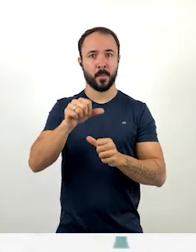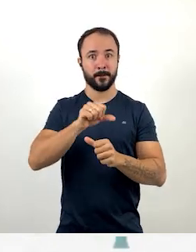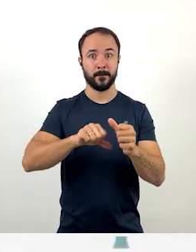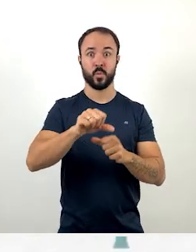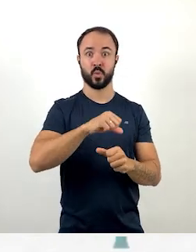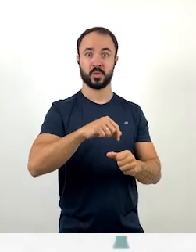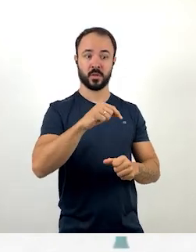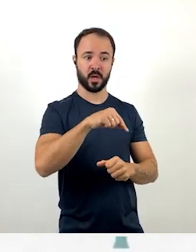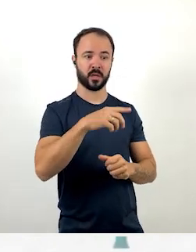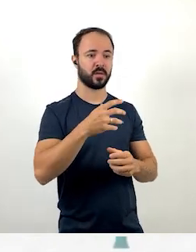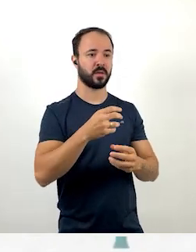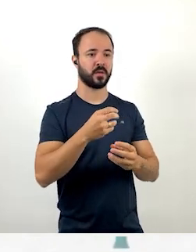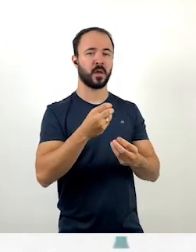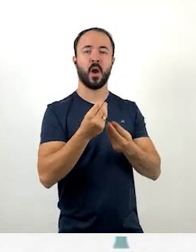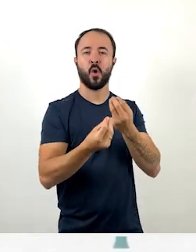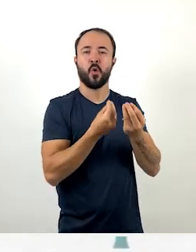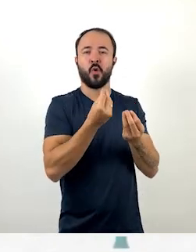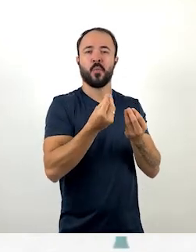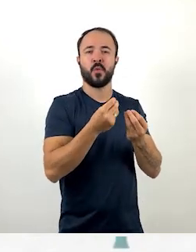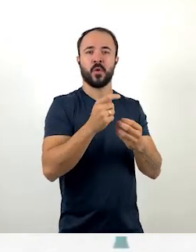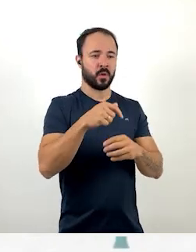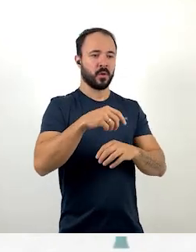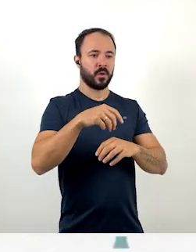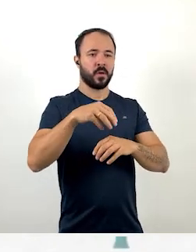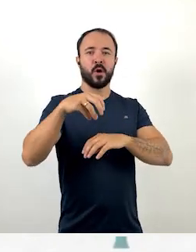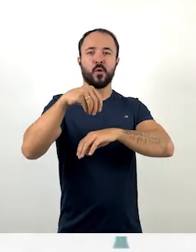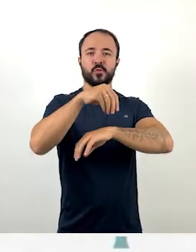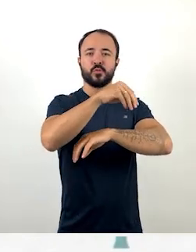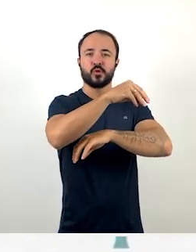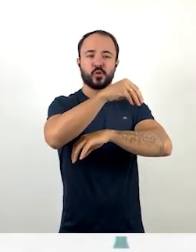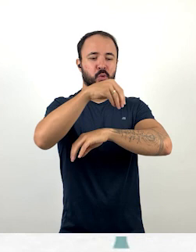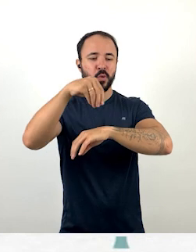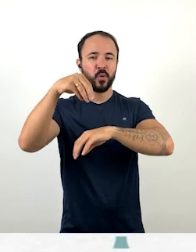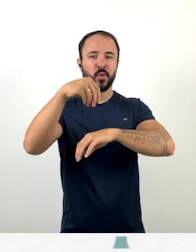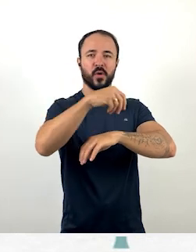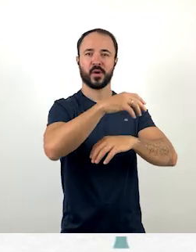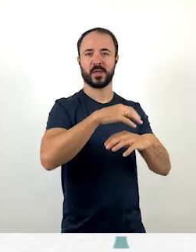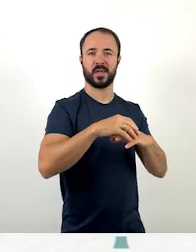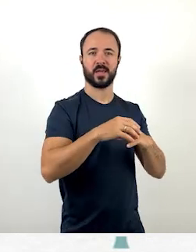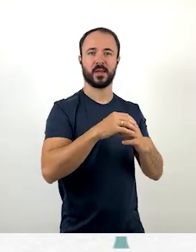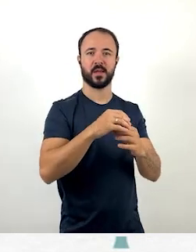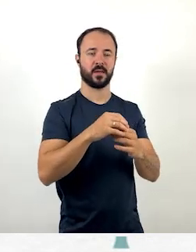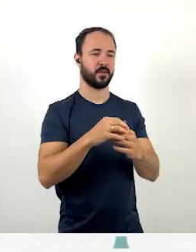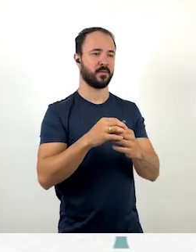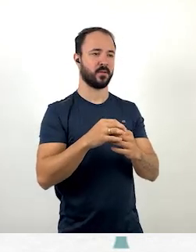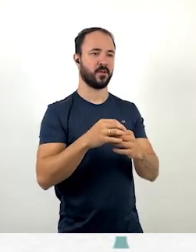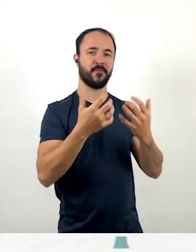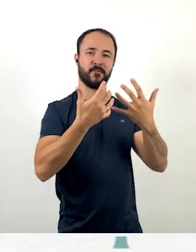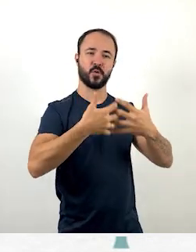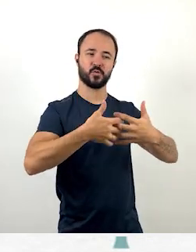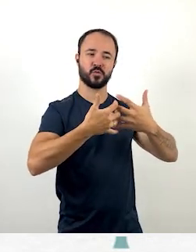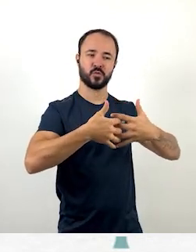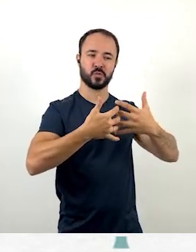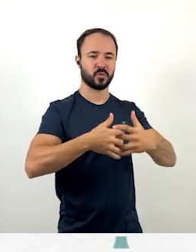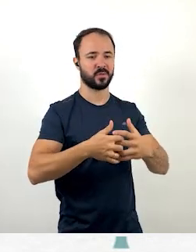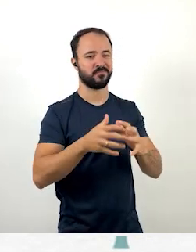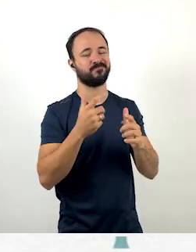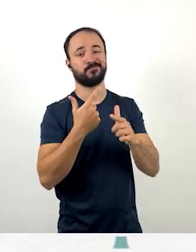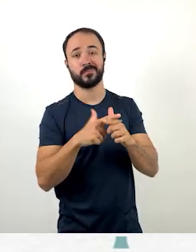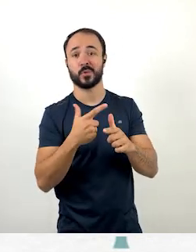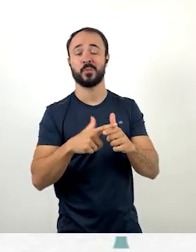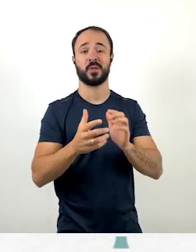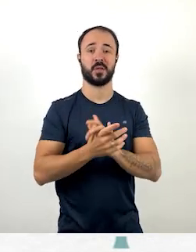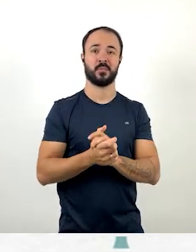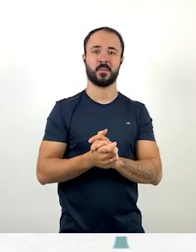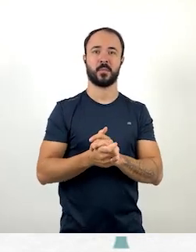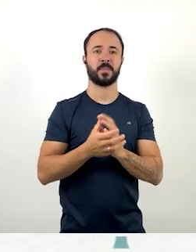solo, alterando a decomposição, alterando o ciclo do nitrogênio, alterando o crescimento